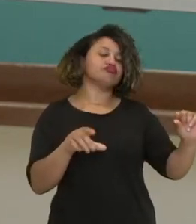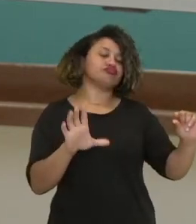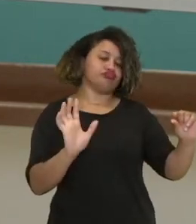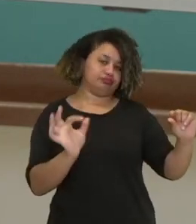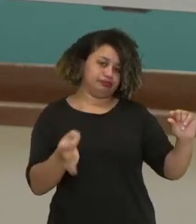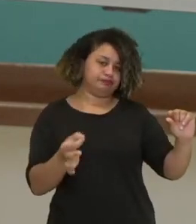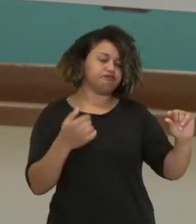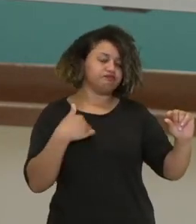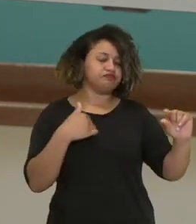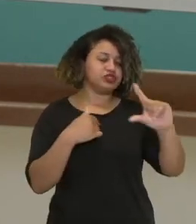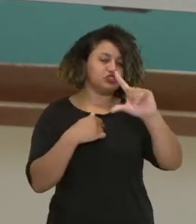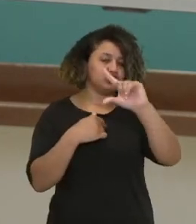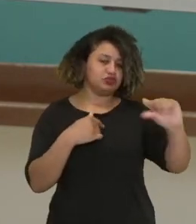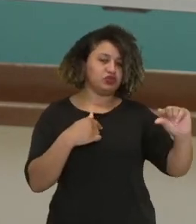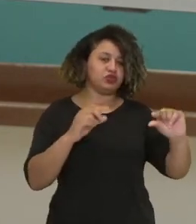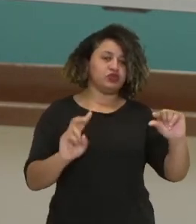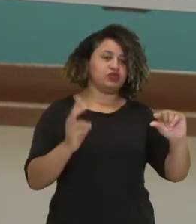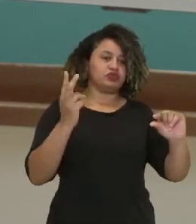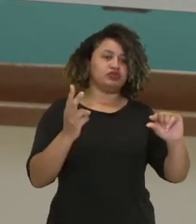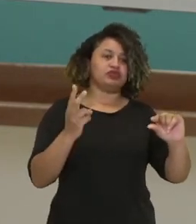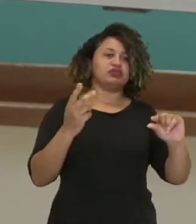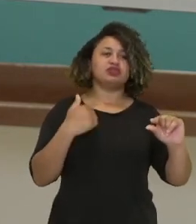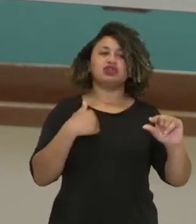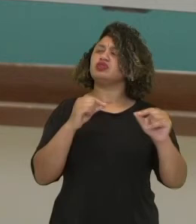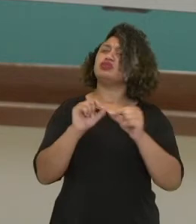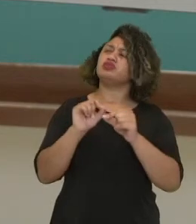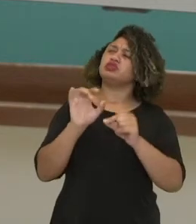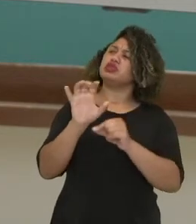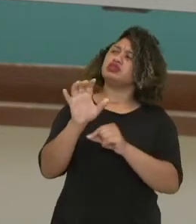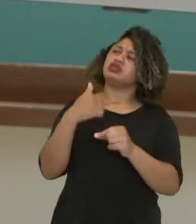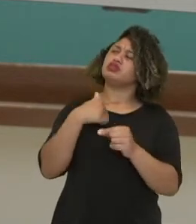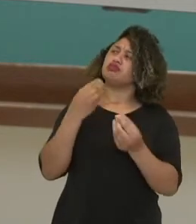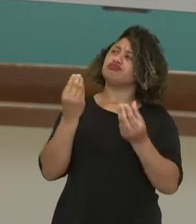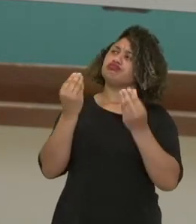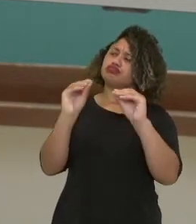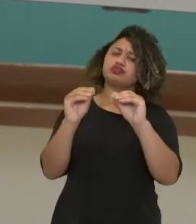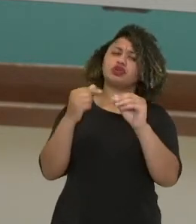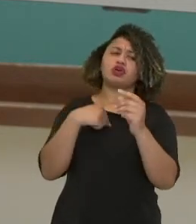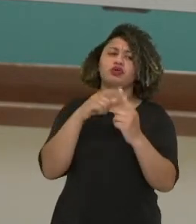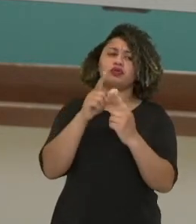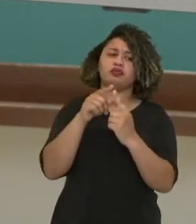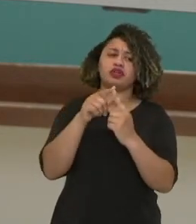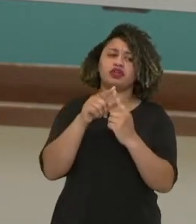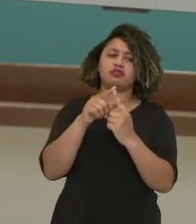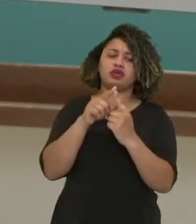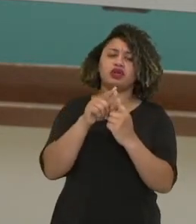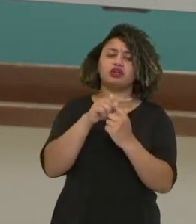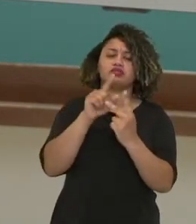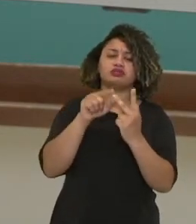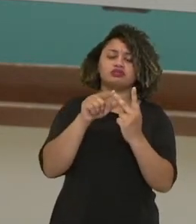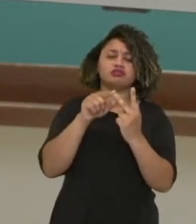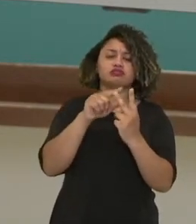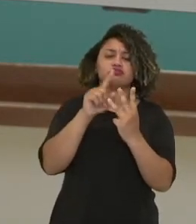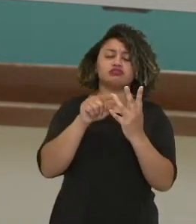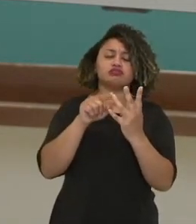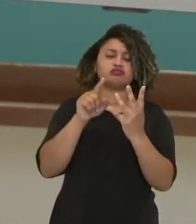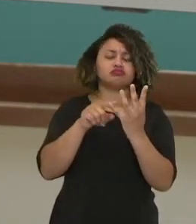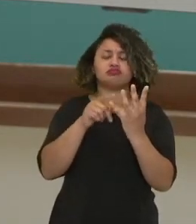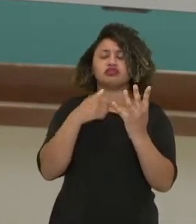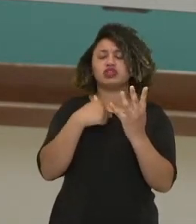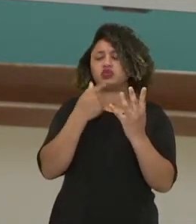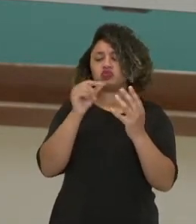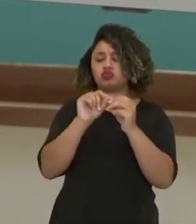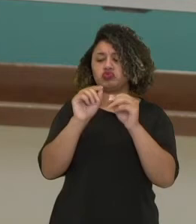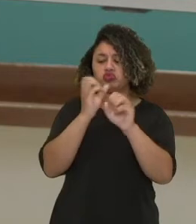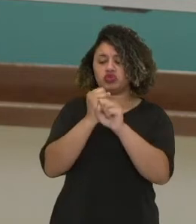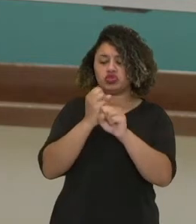decrescente, ok? Professora, eu não fiz assim, eu só coloquei aqui o primeiro termo e daí fui adicionando automaticamente